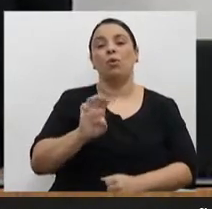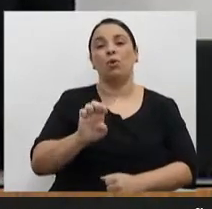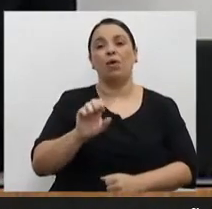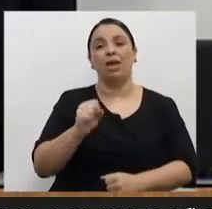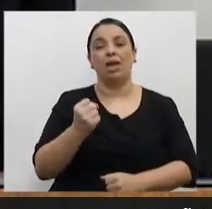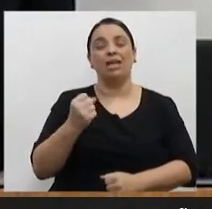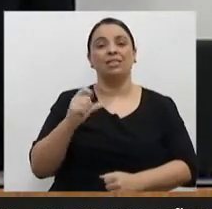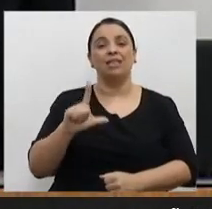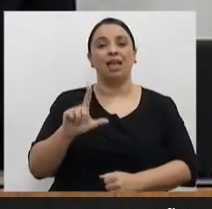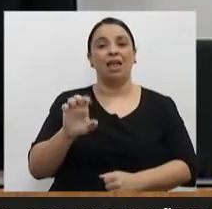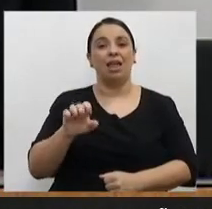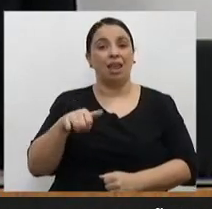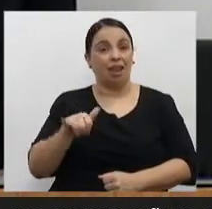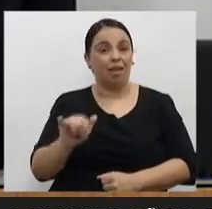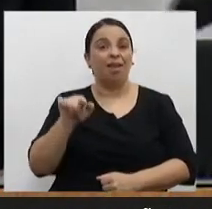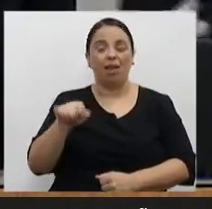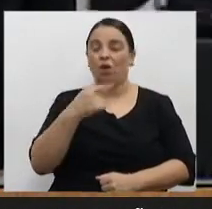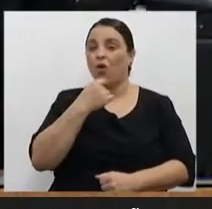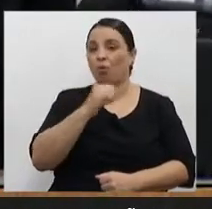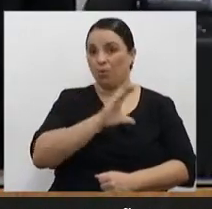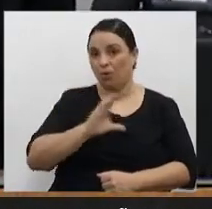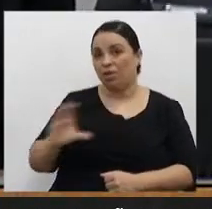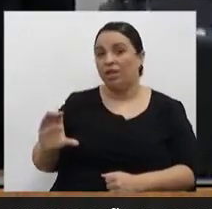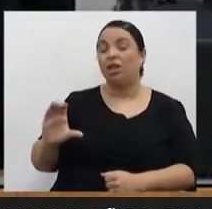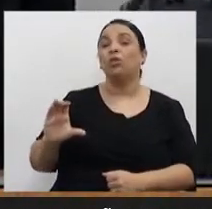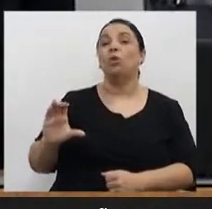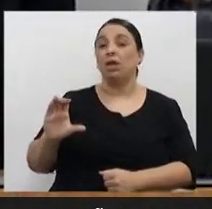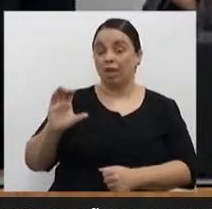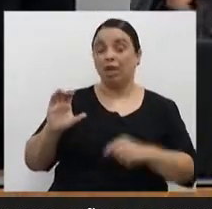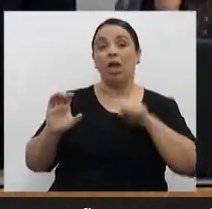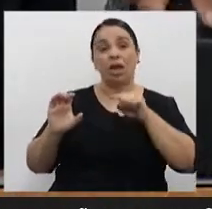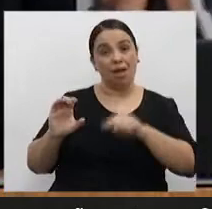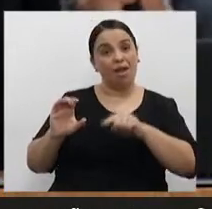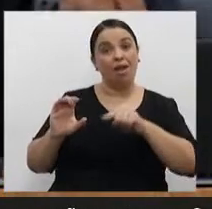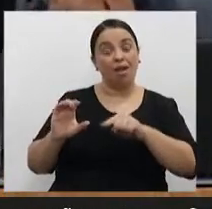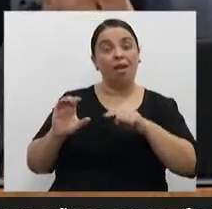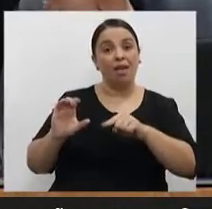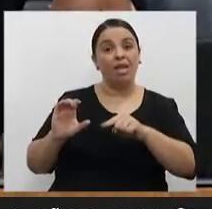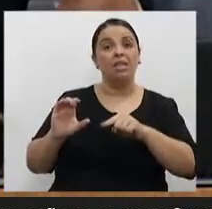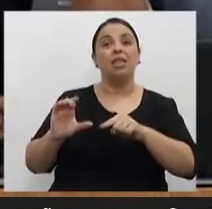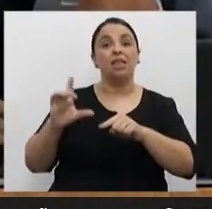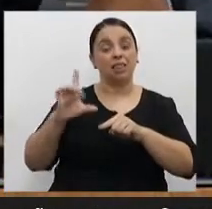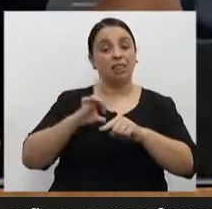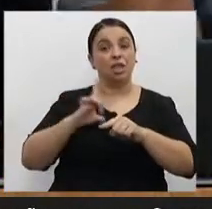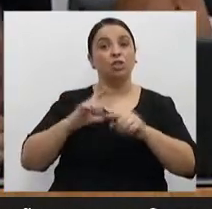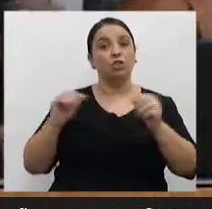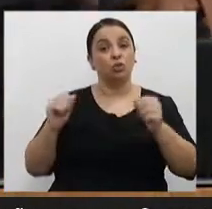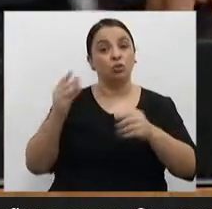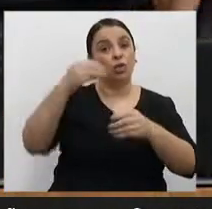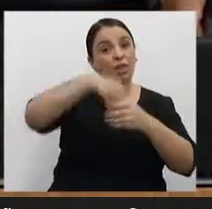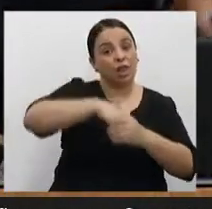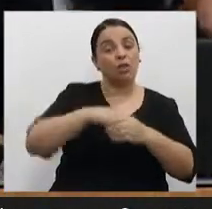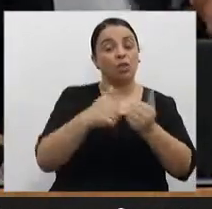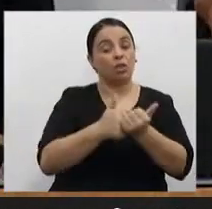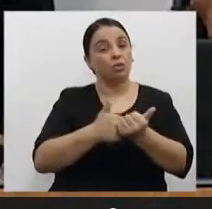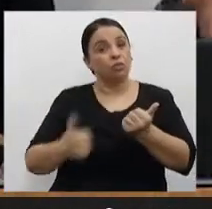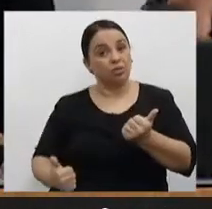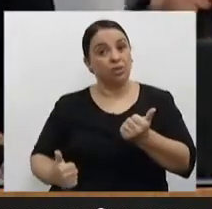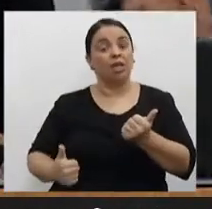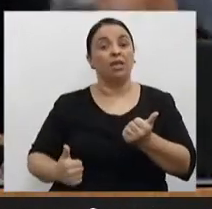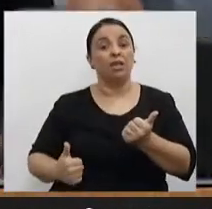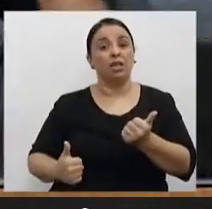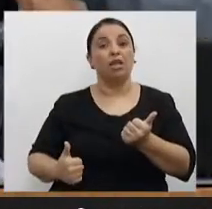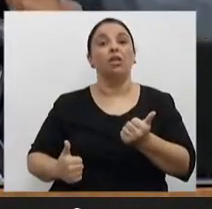Então, a Coordenadoria Especial de Apoio e Assistência à Pessoa com Deficiência, ela está dentro da Subsecretaria de Direitos Humanos, tá